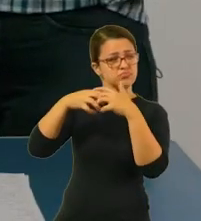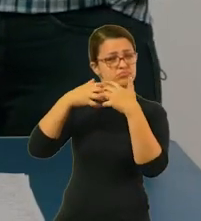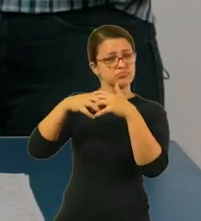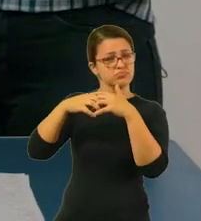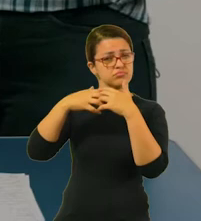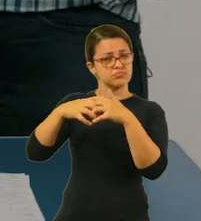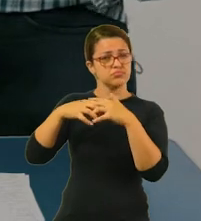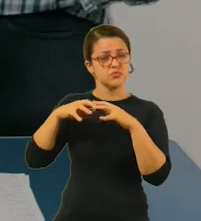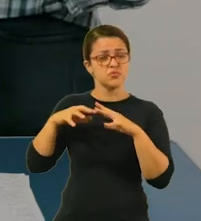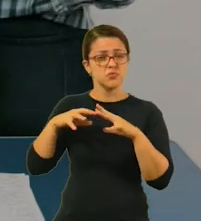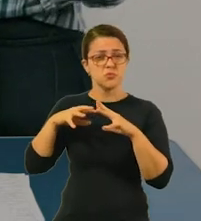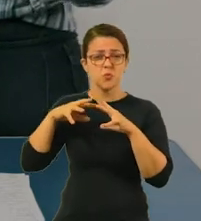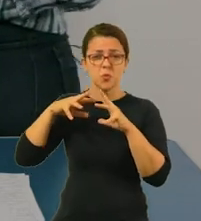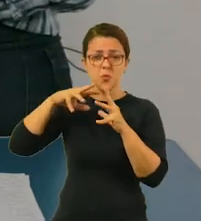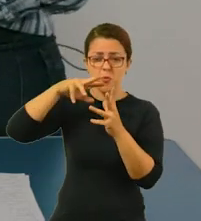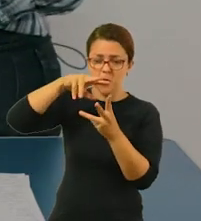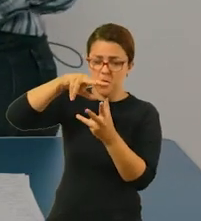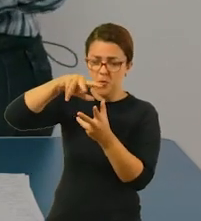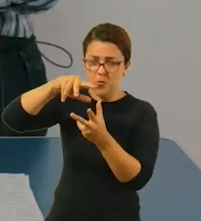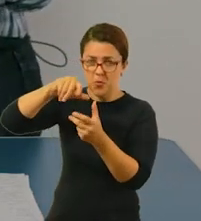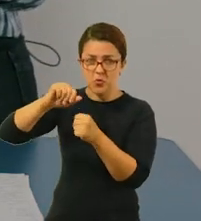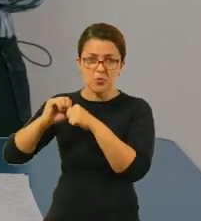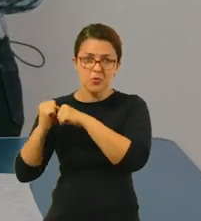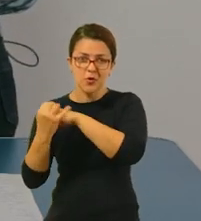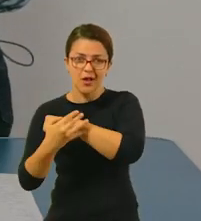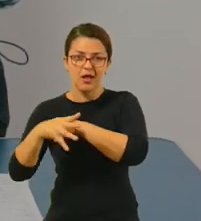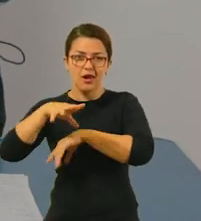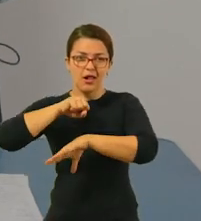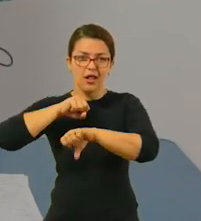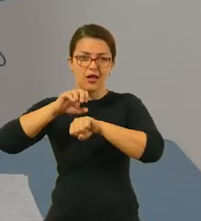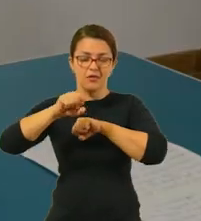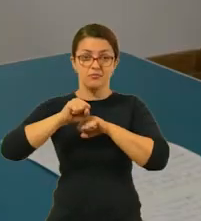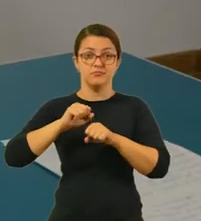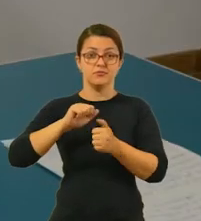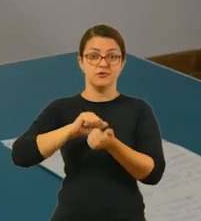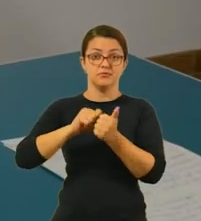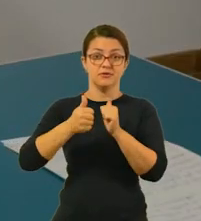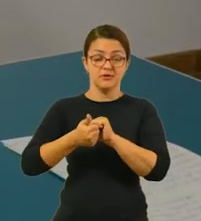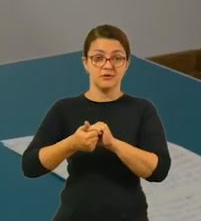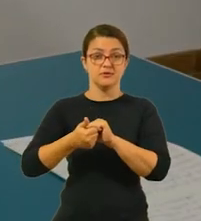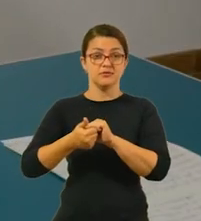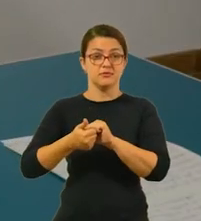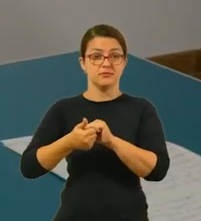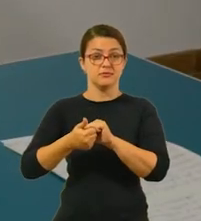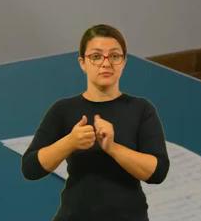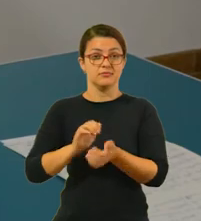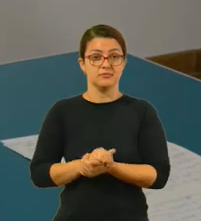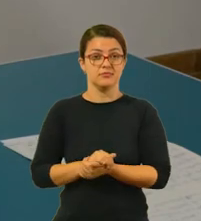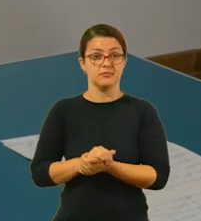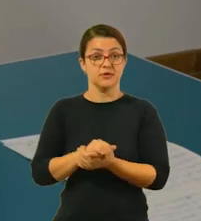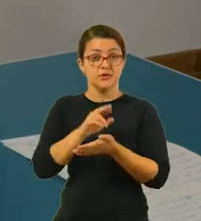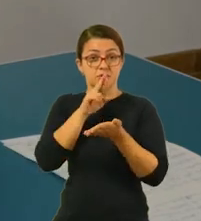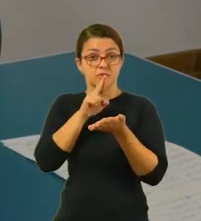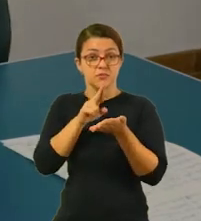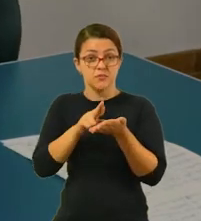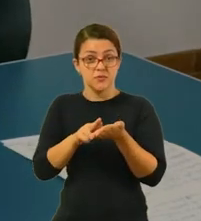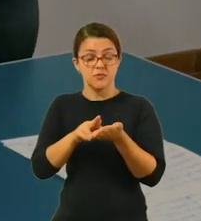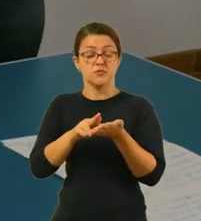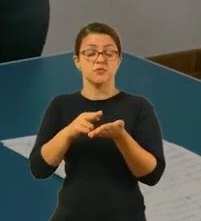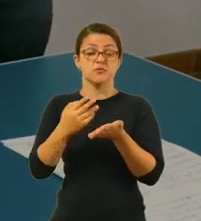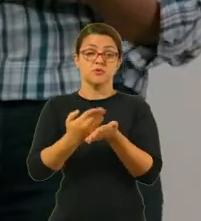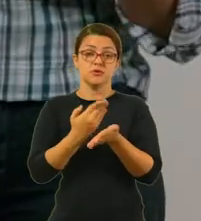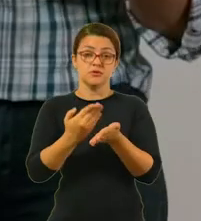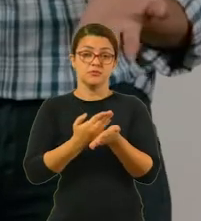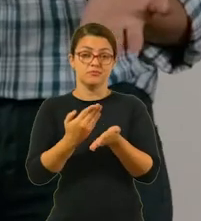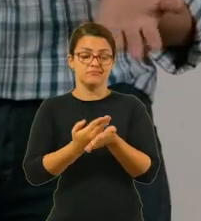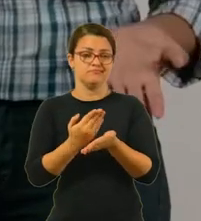mundial, muitas das nossas atividades foram adaptadas em nosso dia a dia. Pensando nisso, responda em seu caderno. Então, nós sabemos que estamos passando